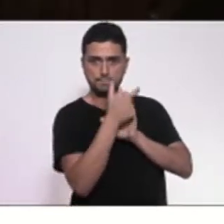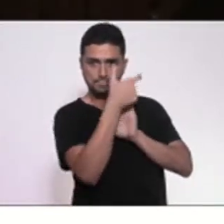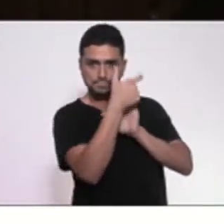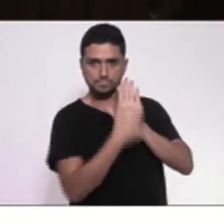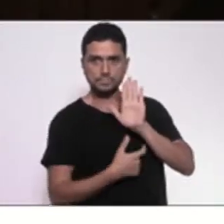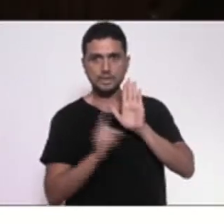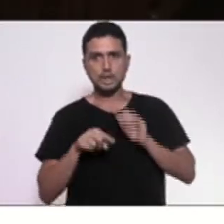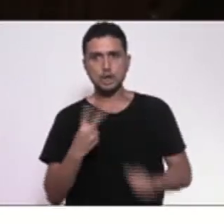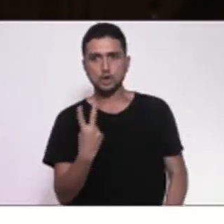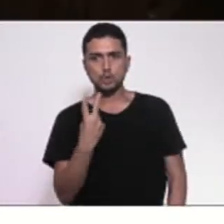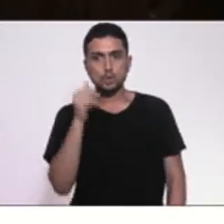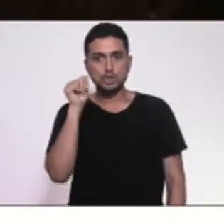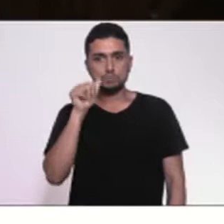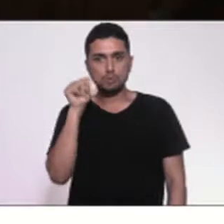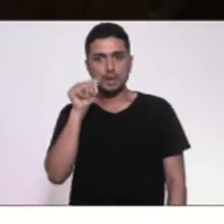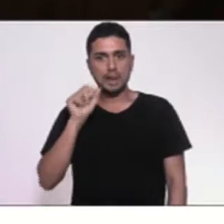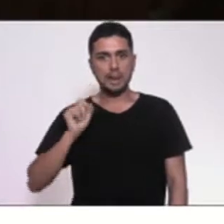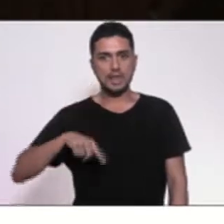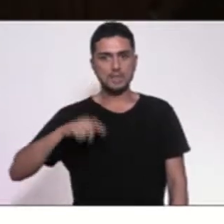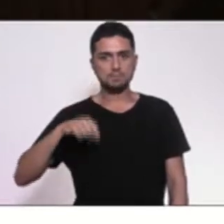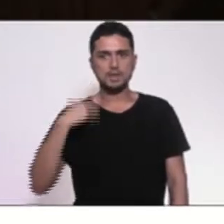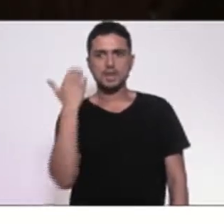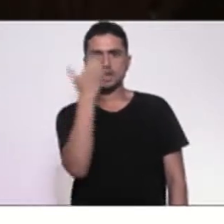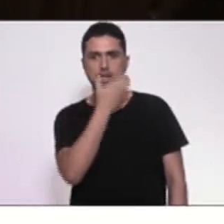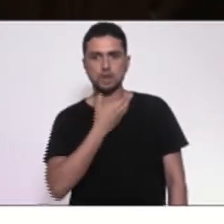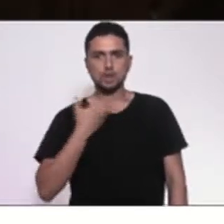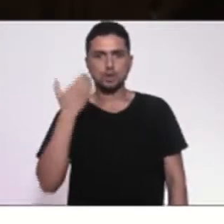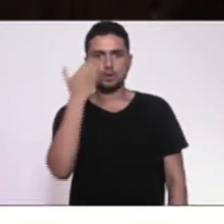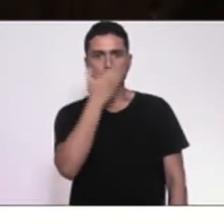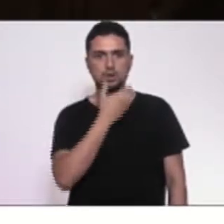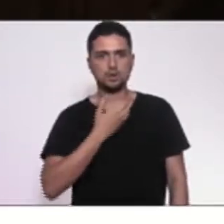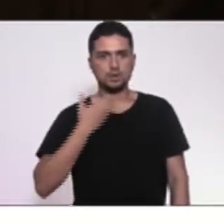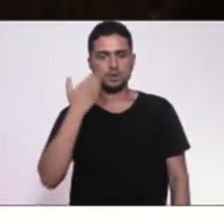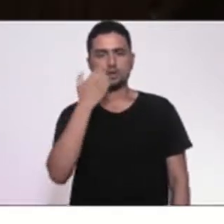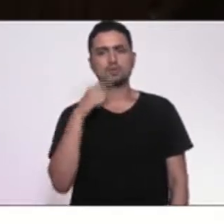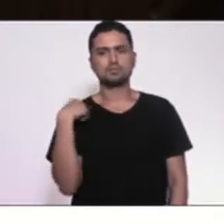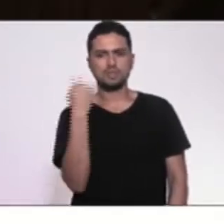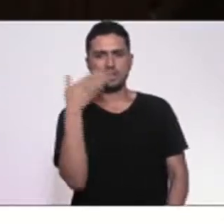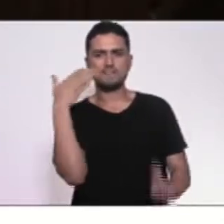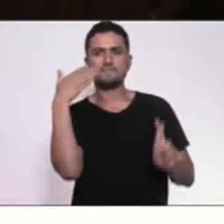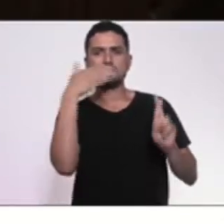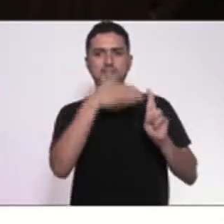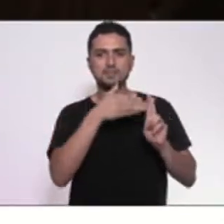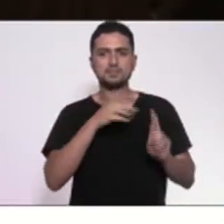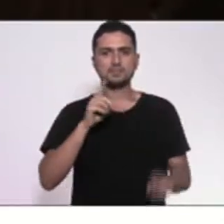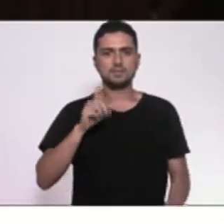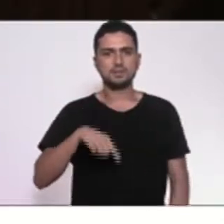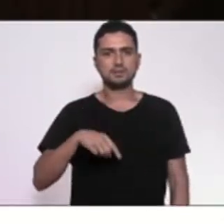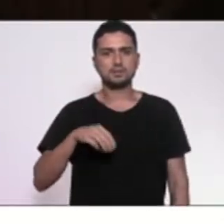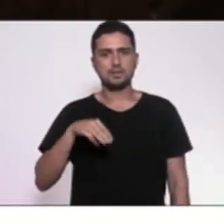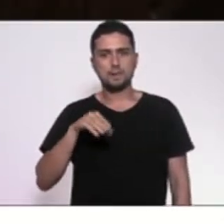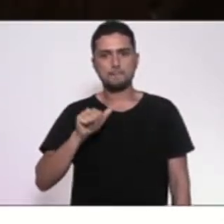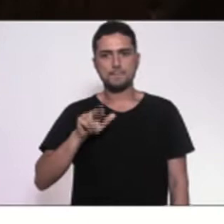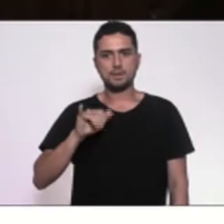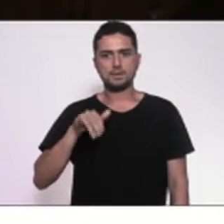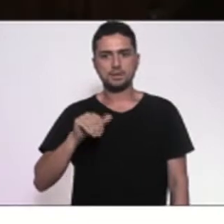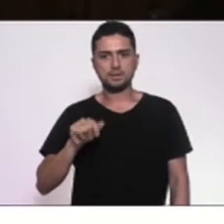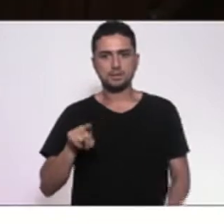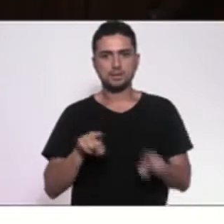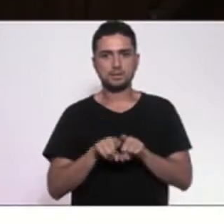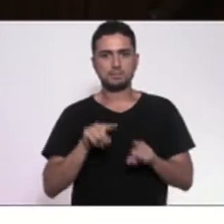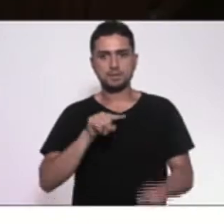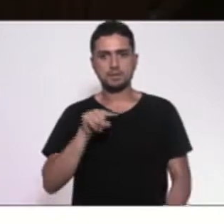lésbicas que são cantoras e referências para nós, como Marina Iris e Zélia